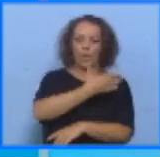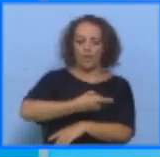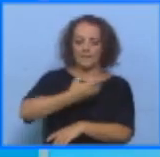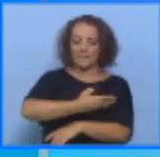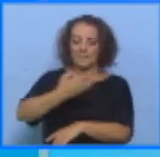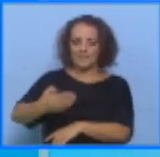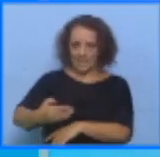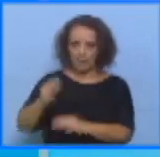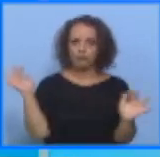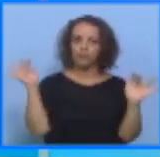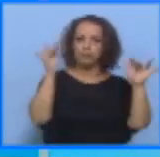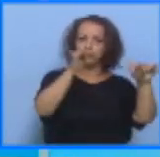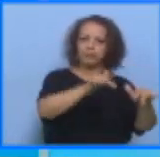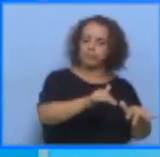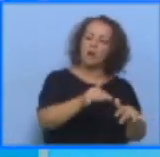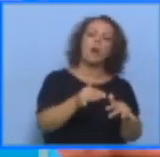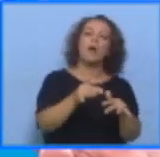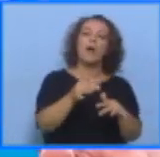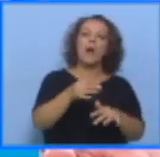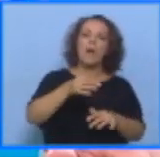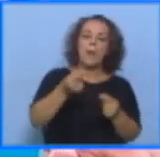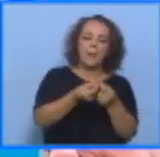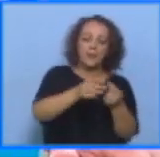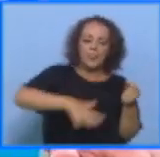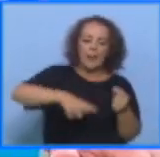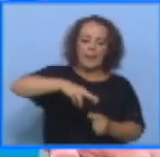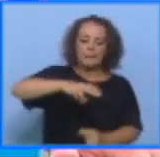um nas Filipinas, em Quezon City, nos arredores de Manila.